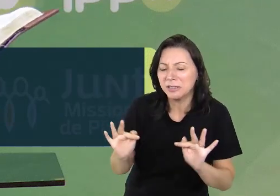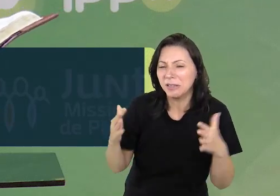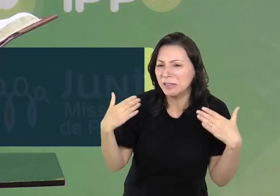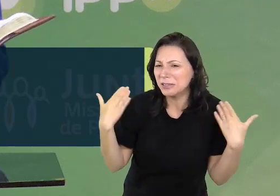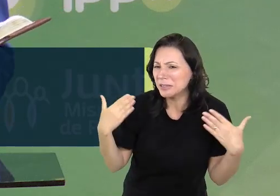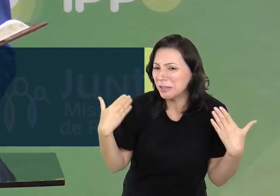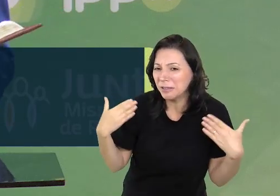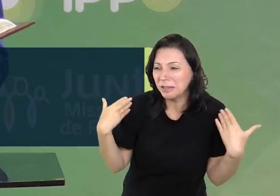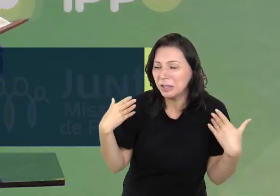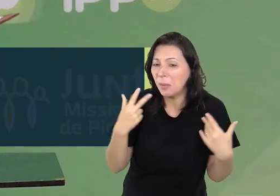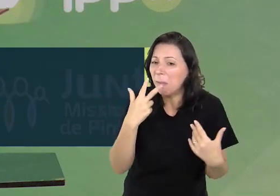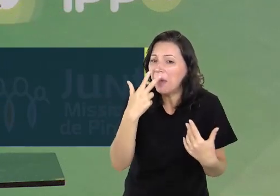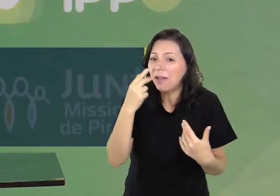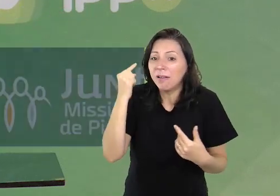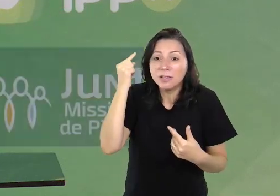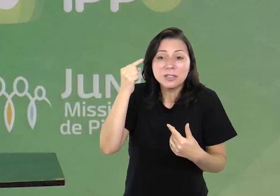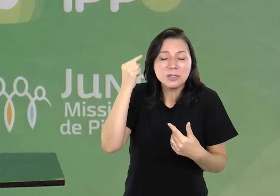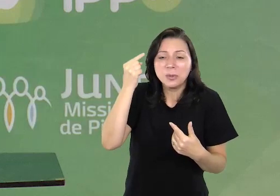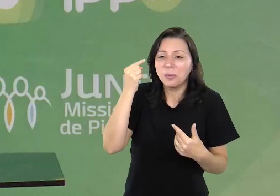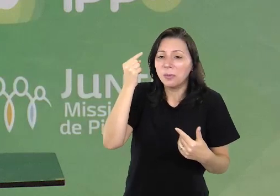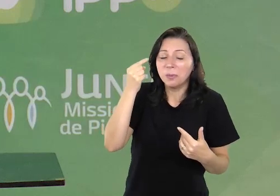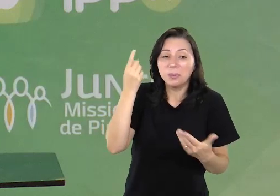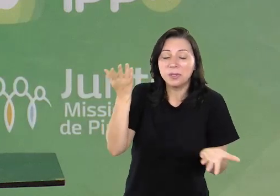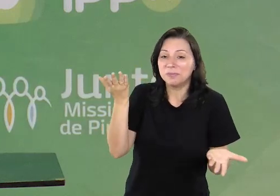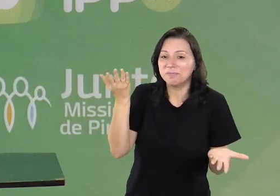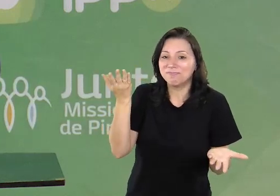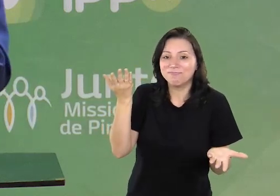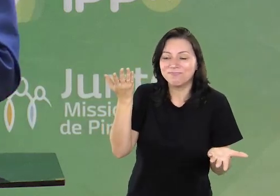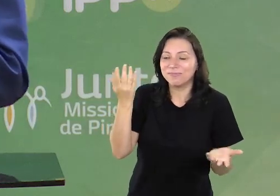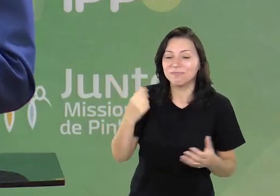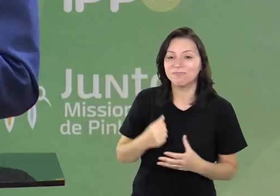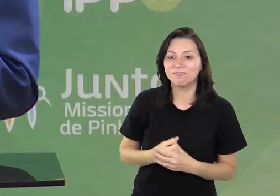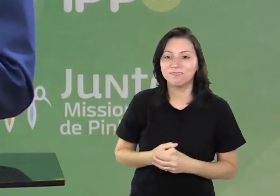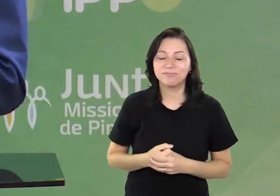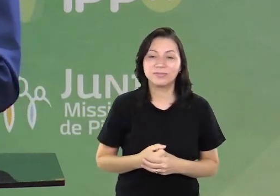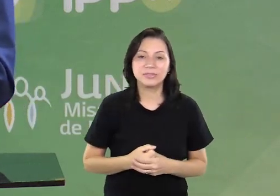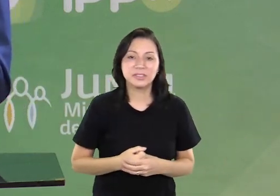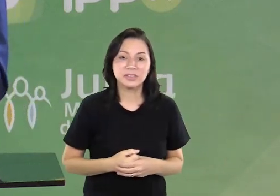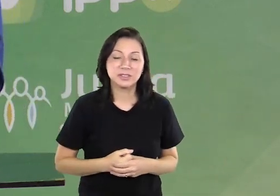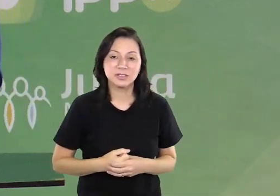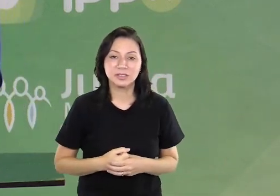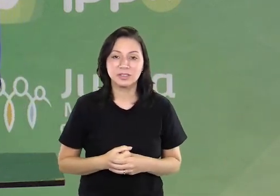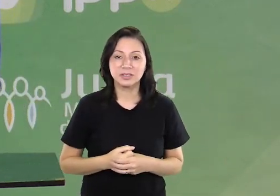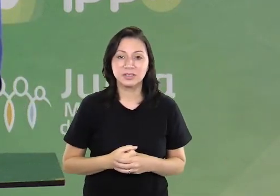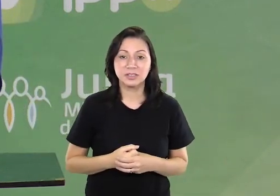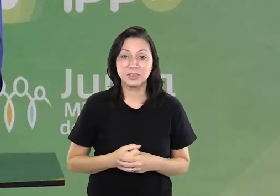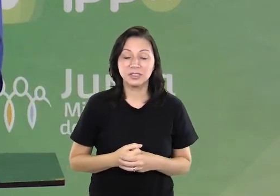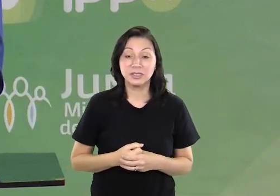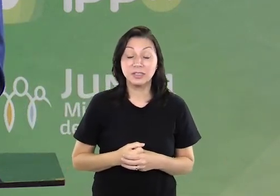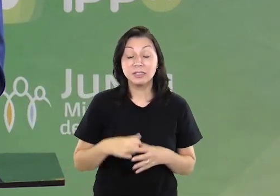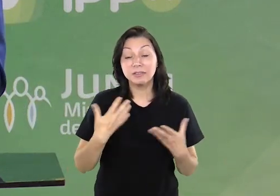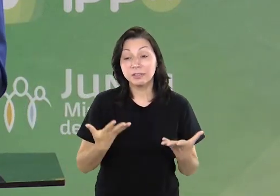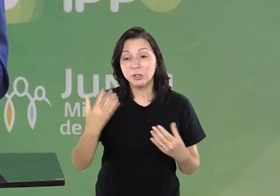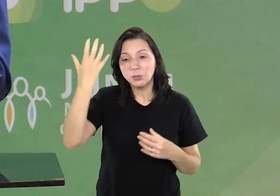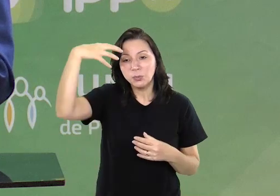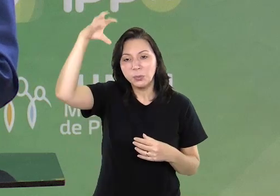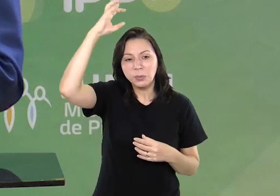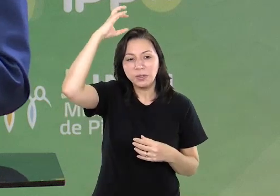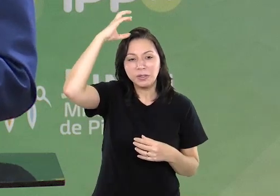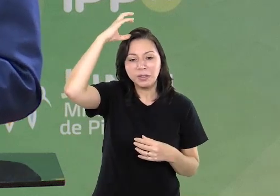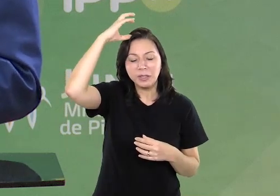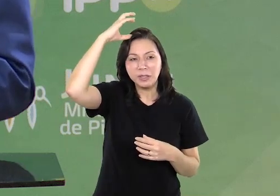serve o que eu acho impressionante é que Salomão tem uma espécie de choque de realidade aqui